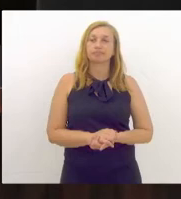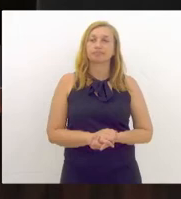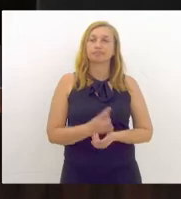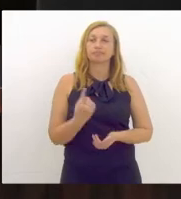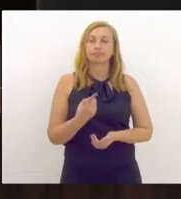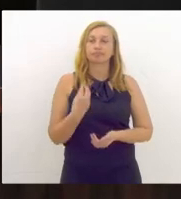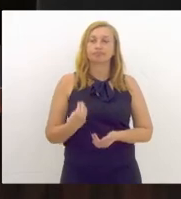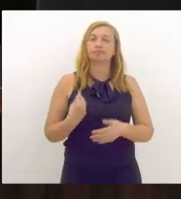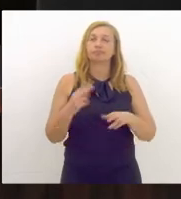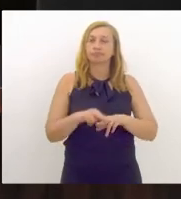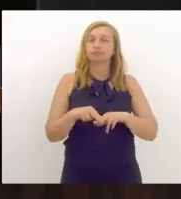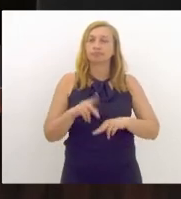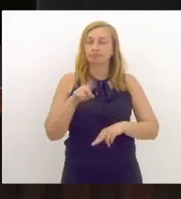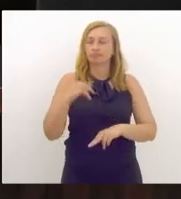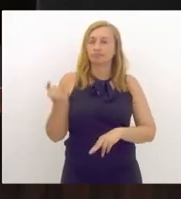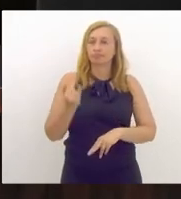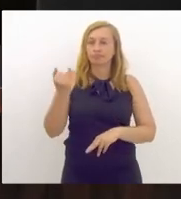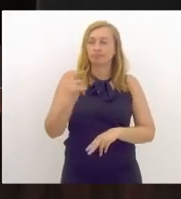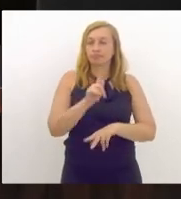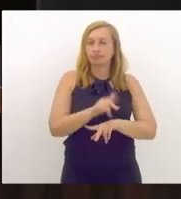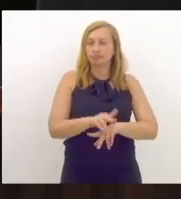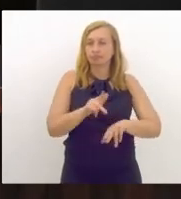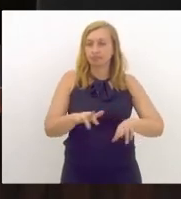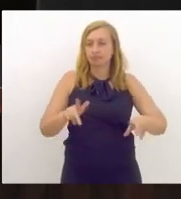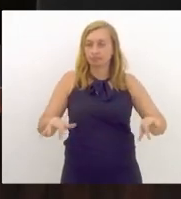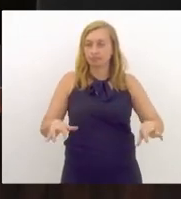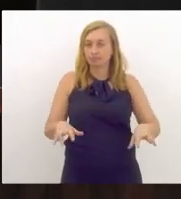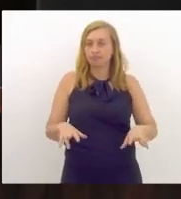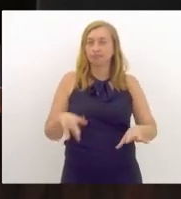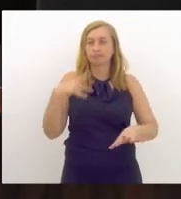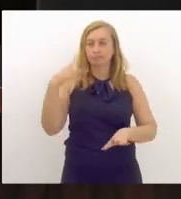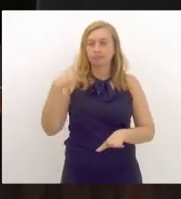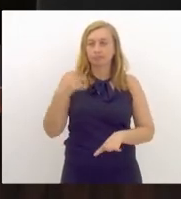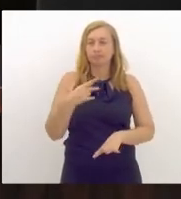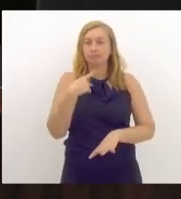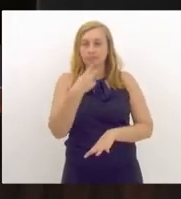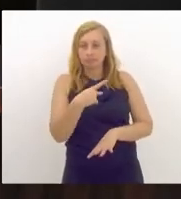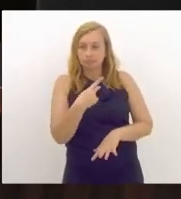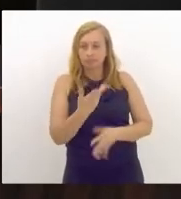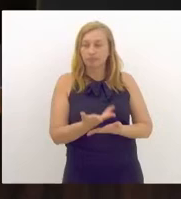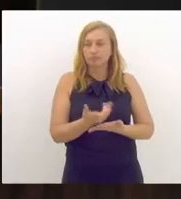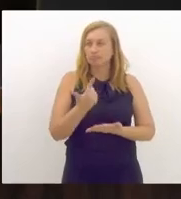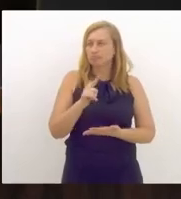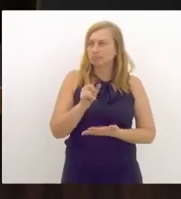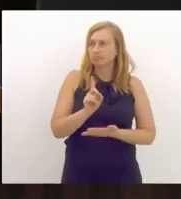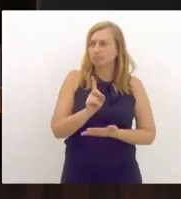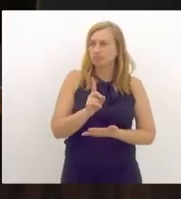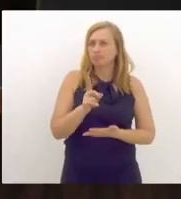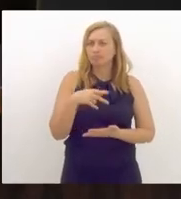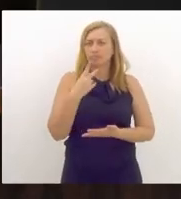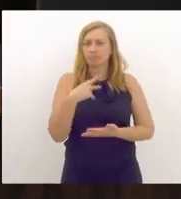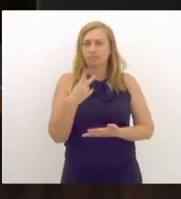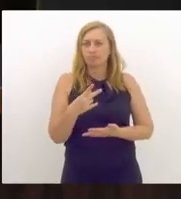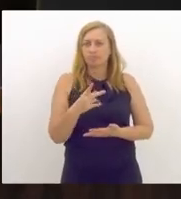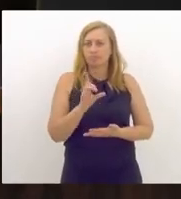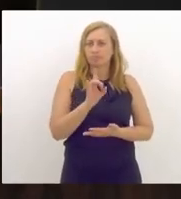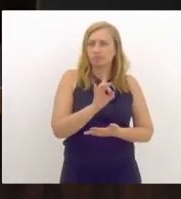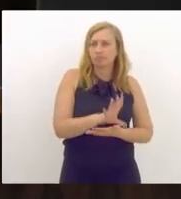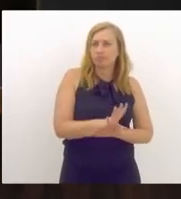nossas vidas por isso é tão importante a diversidade no Parlamento quando a gente fala isso a gente não tá falando isso apenas como